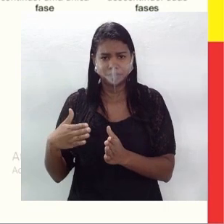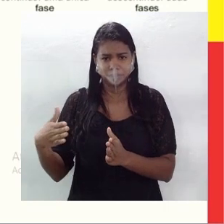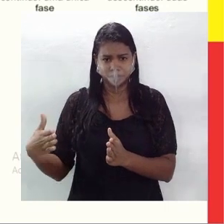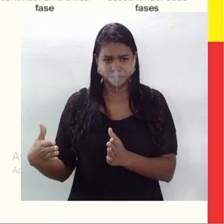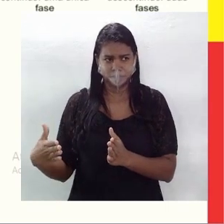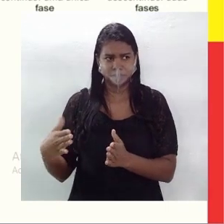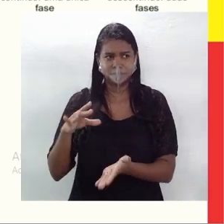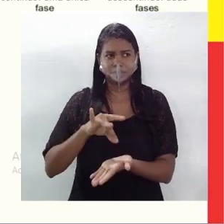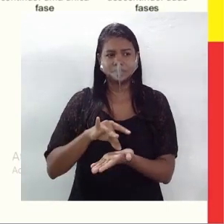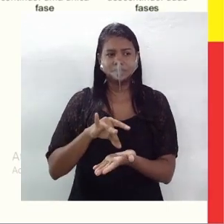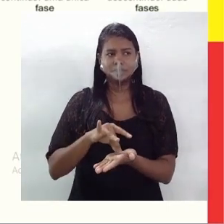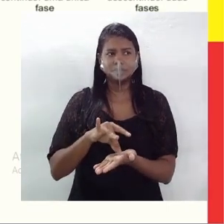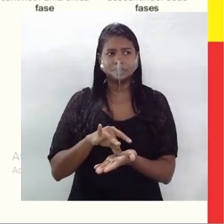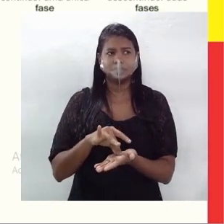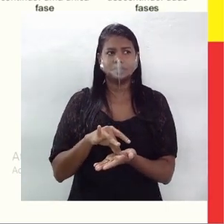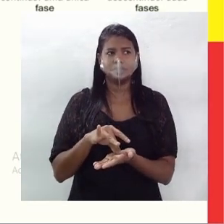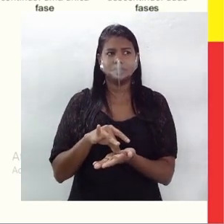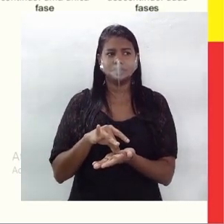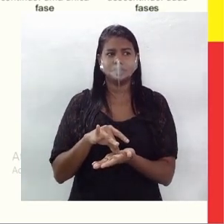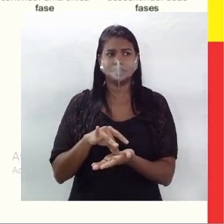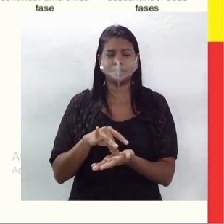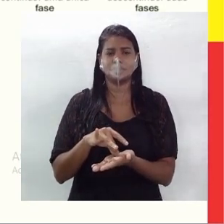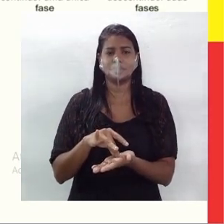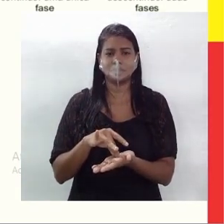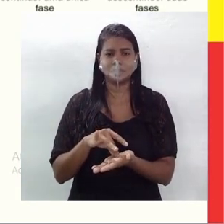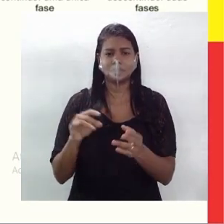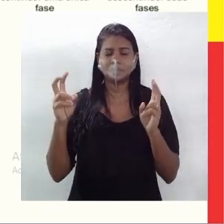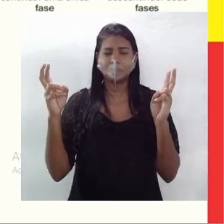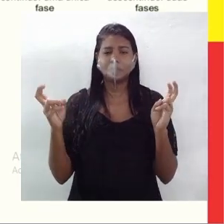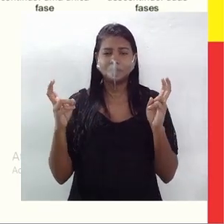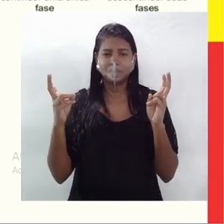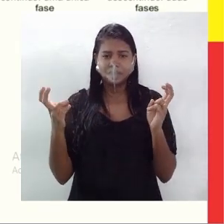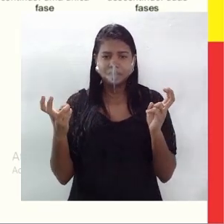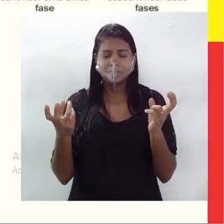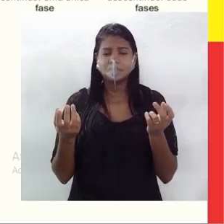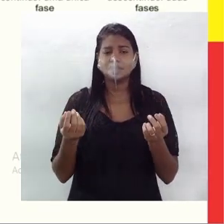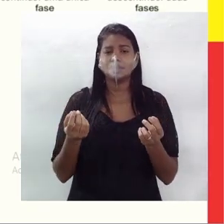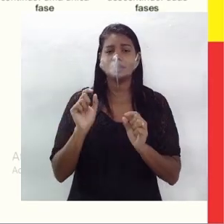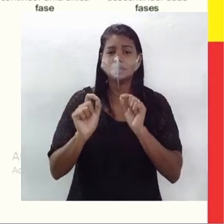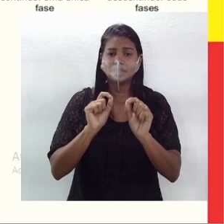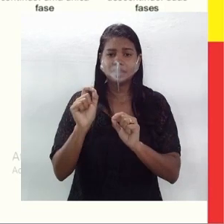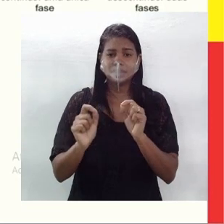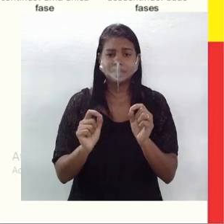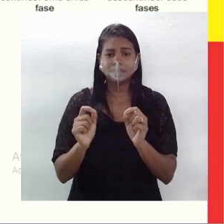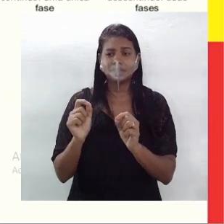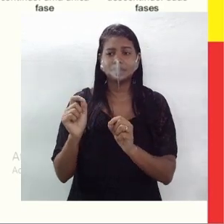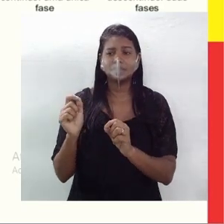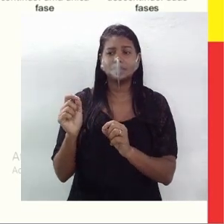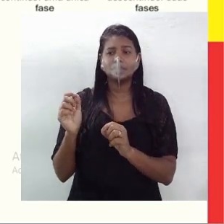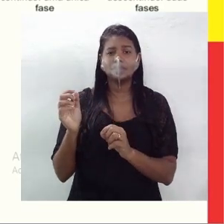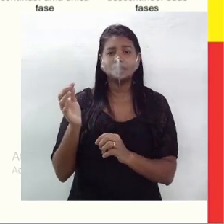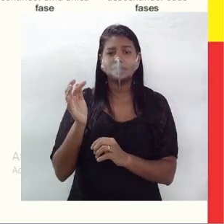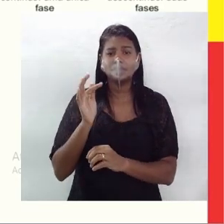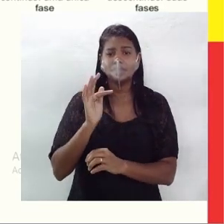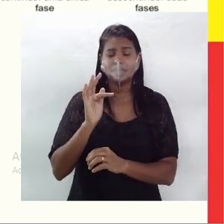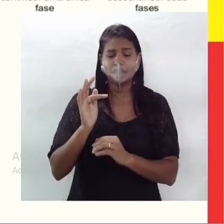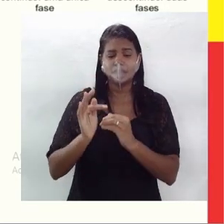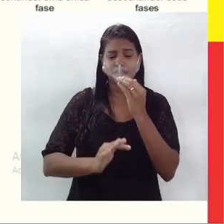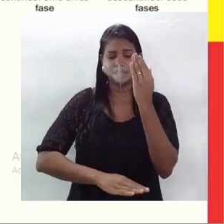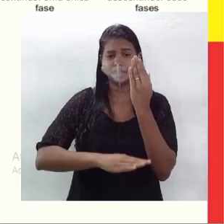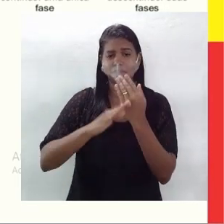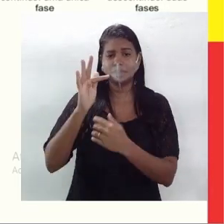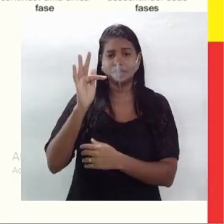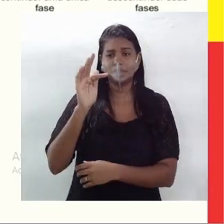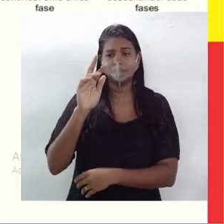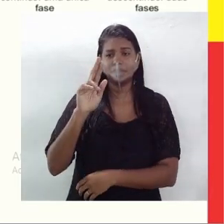na realidade, é um aspecto, certo? Que é a fusão, a temperatura de fusão. Já a